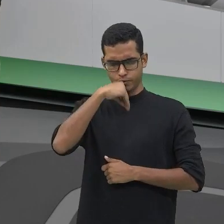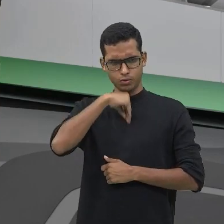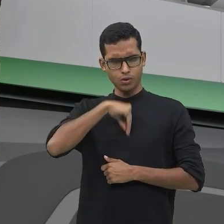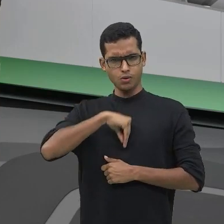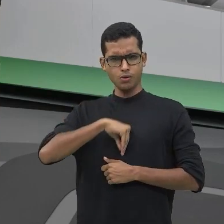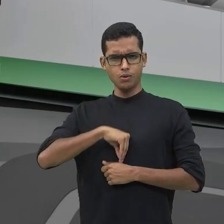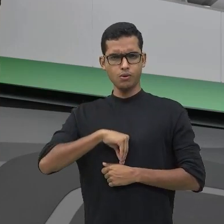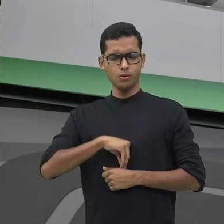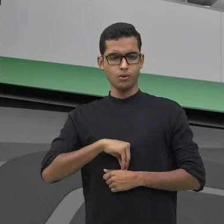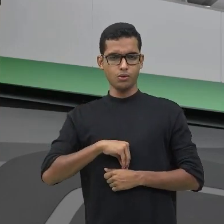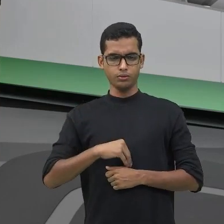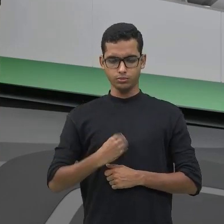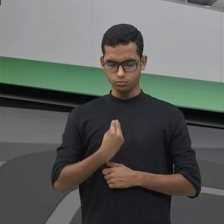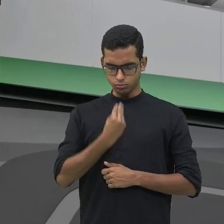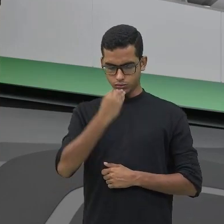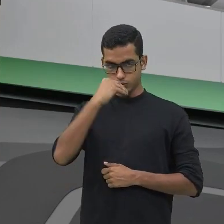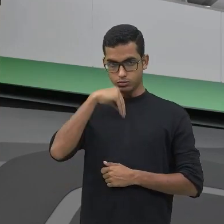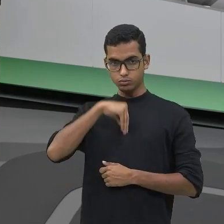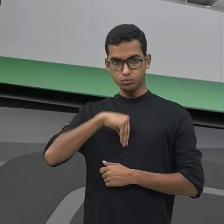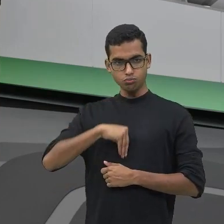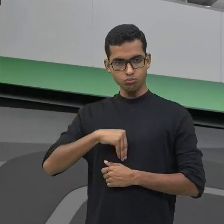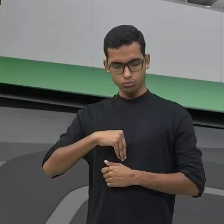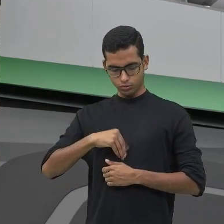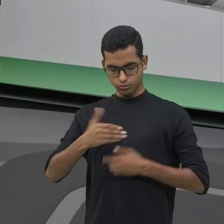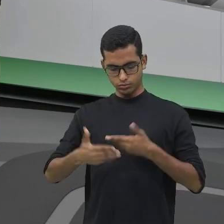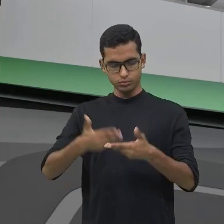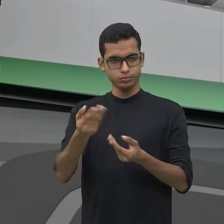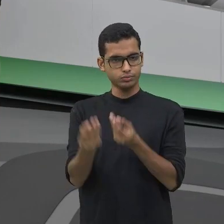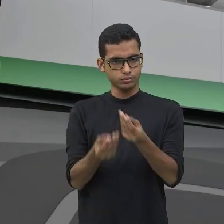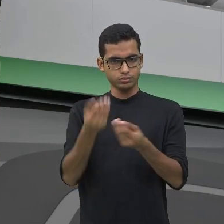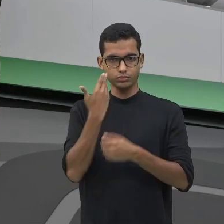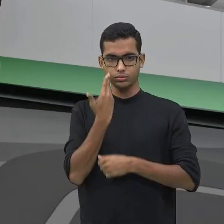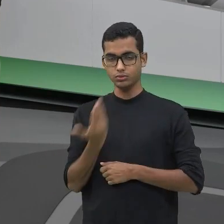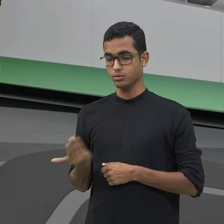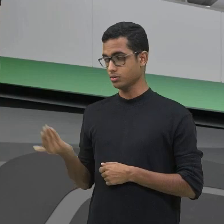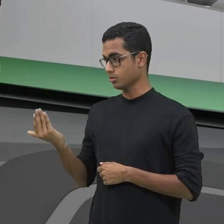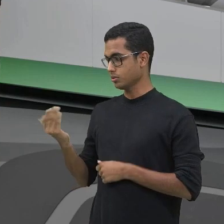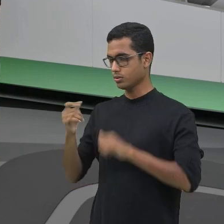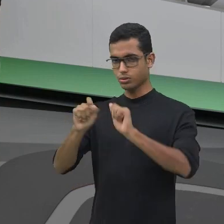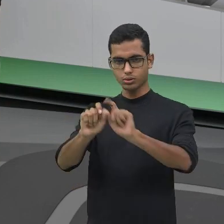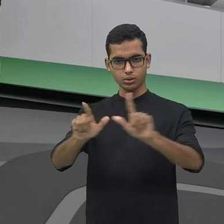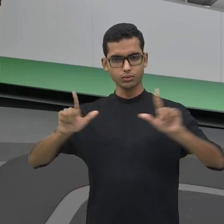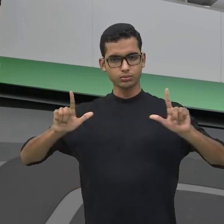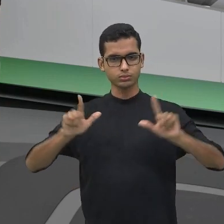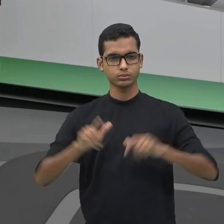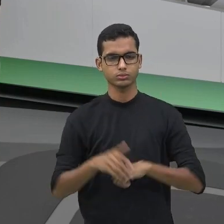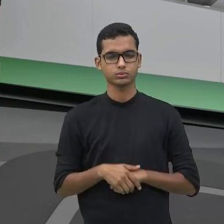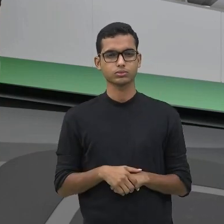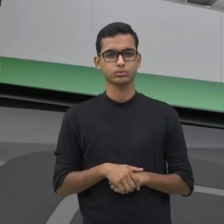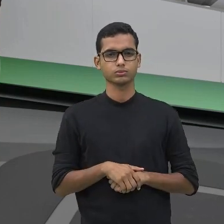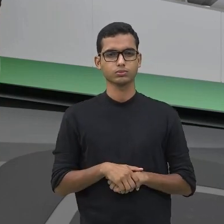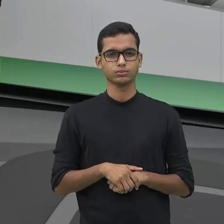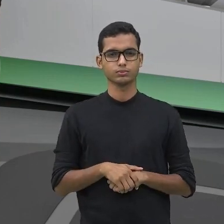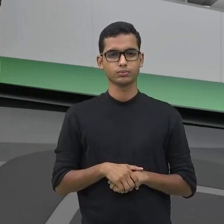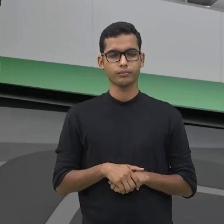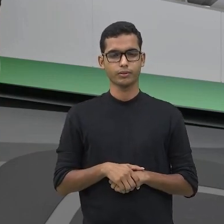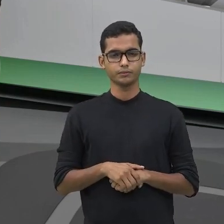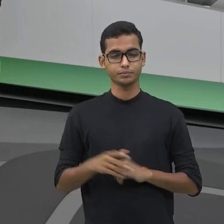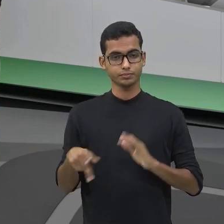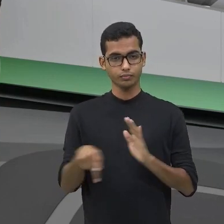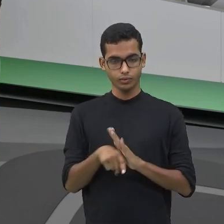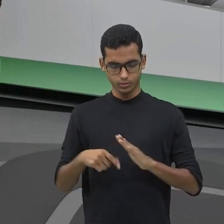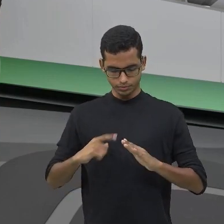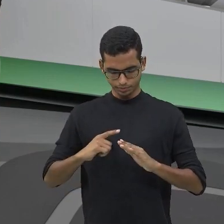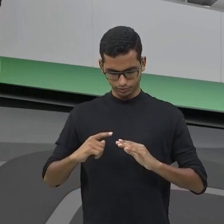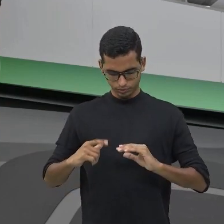digestório. Deixa eu virar aqui para você. Isso, muito bem. Aqui a gente vai ter, ó, o estômago.